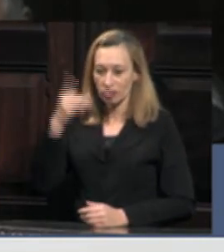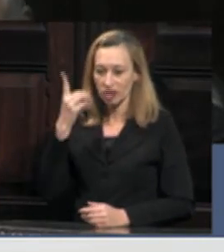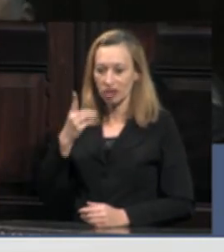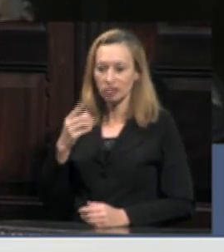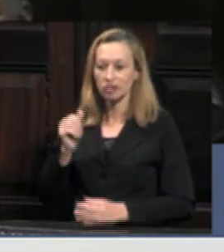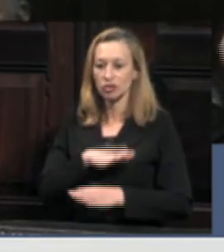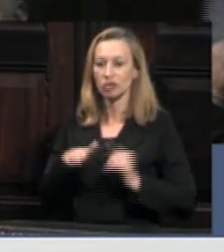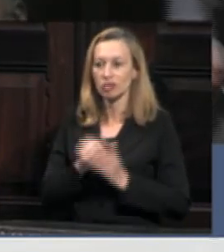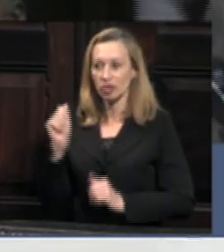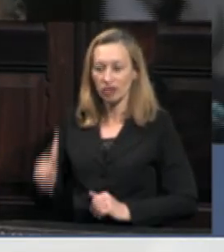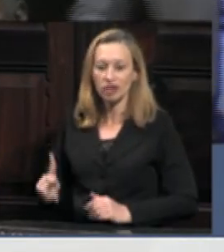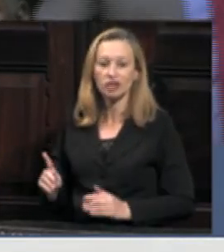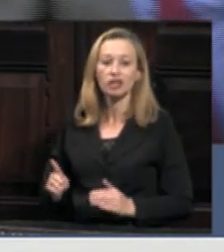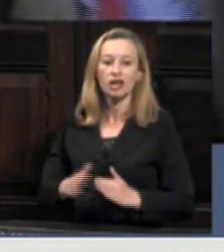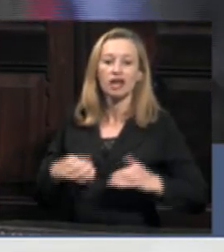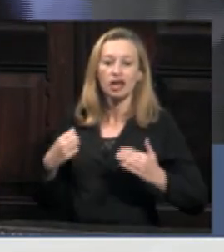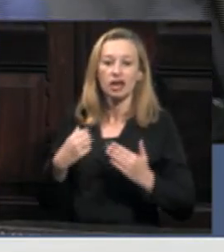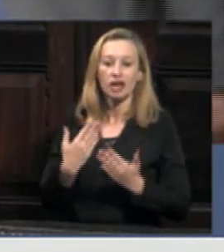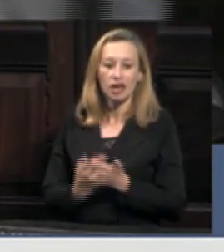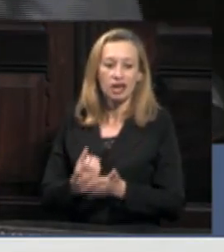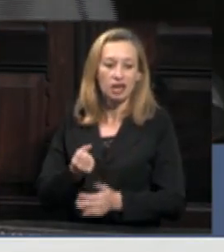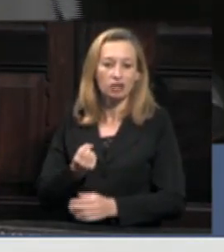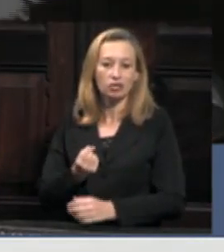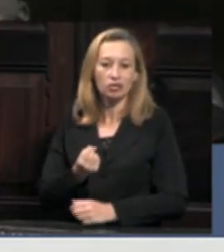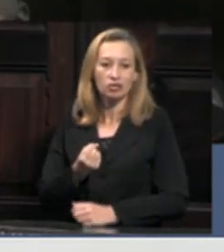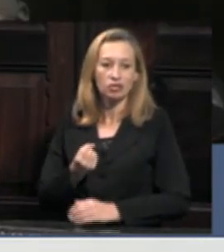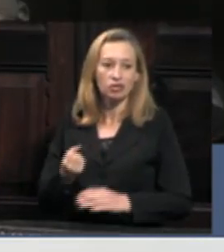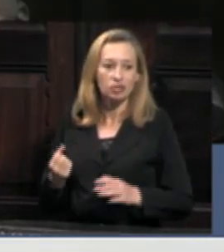aprovado. Requer a inclusão